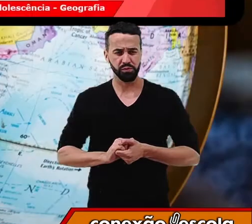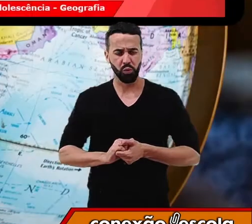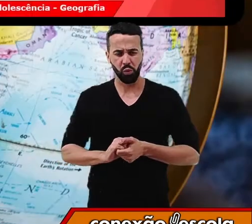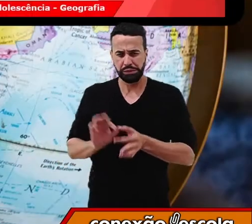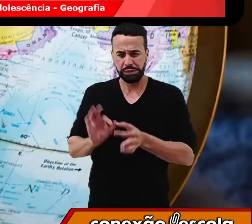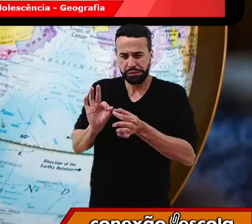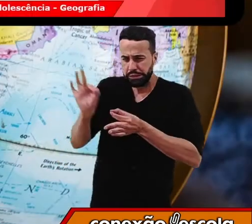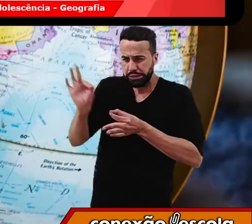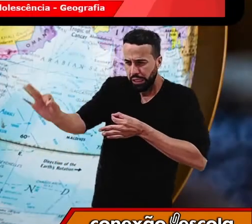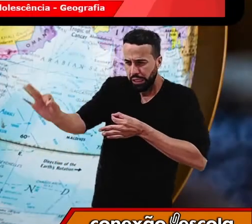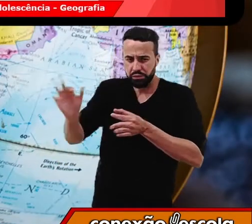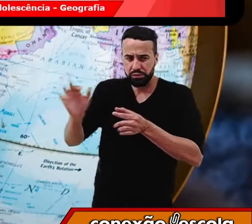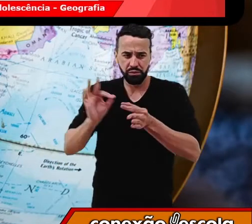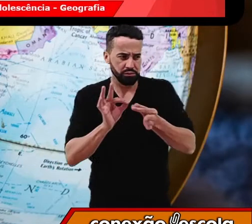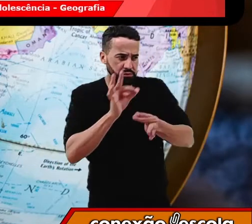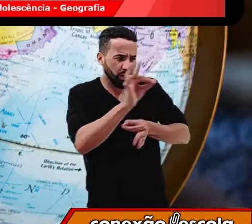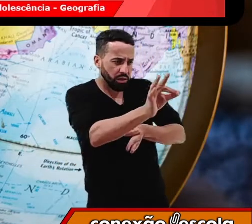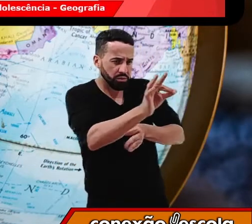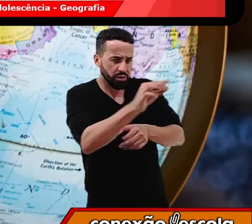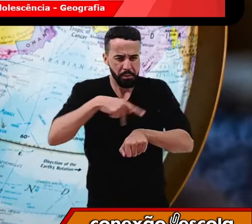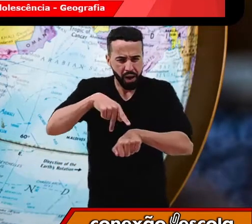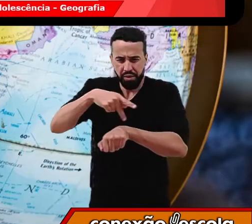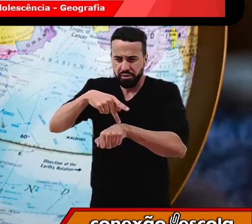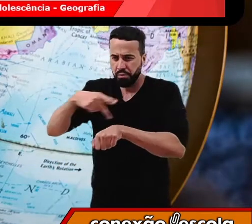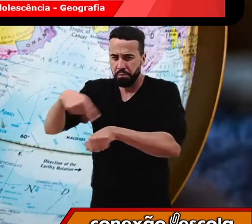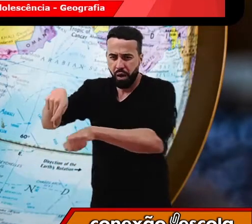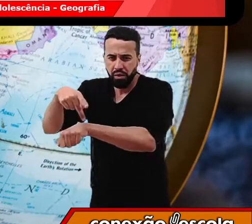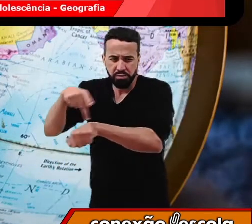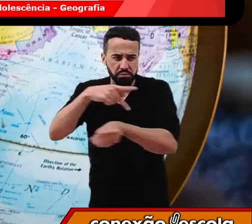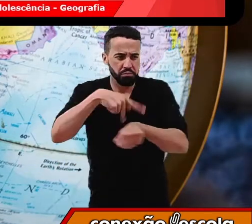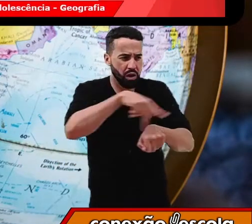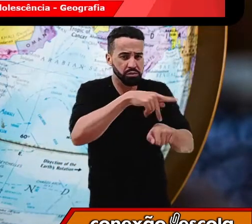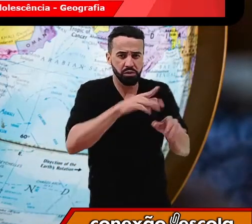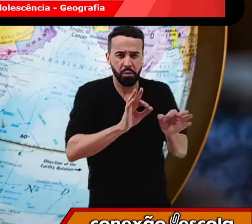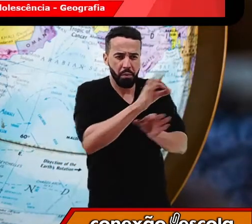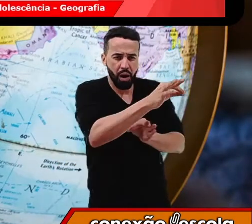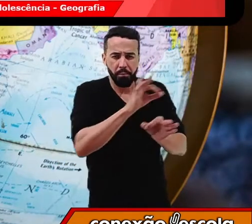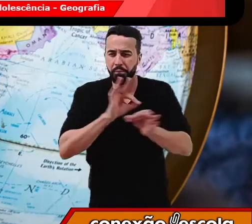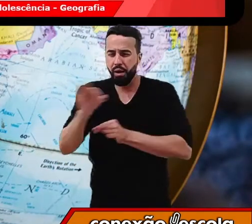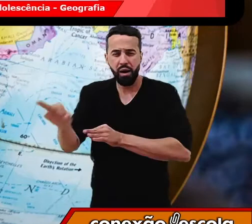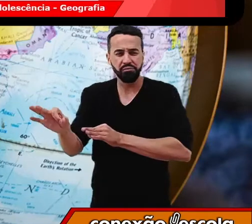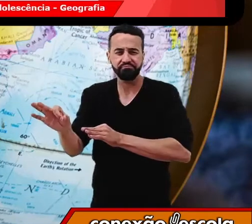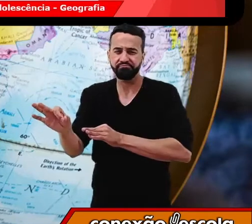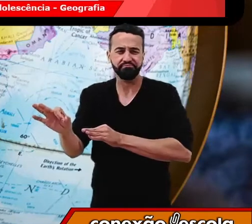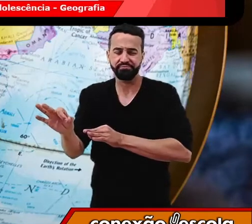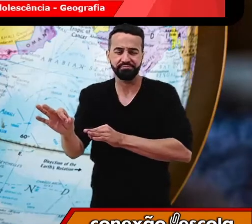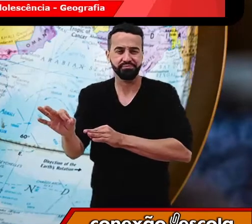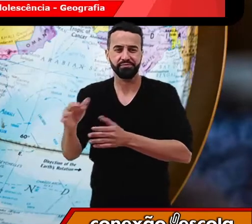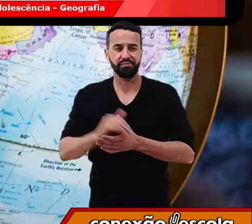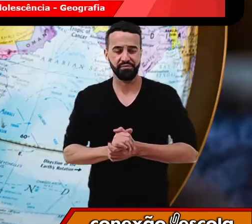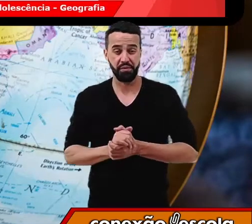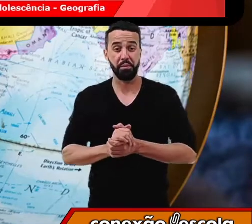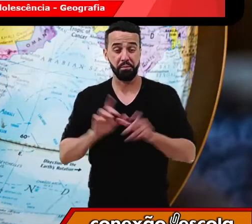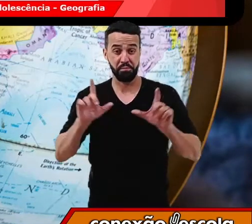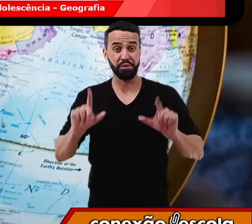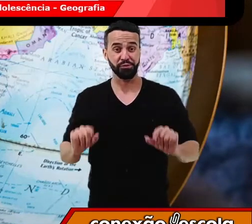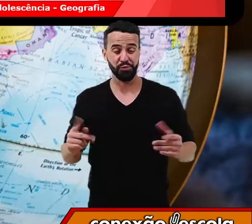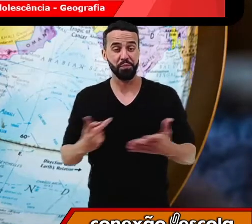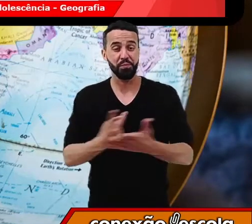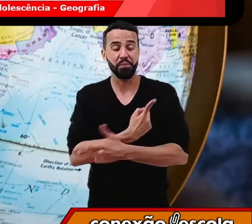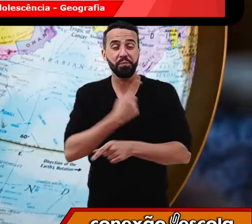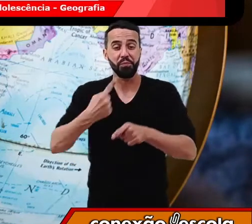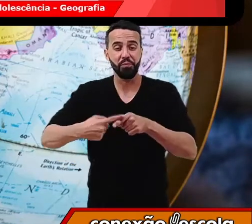os continentes, entre os países, pudesse ser reduzida. Isso não significa que